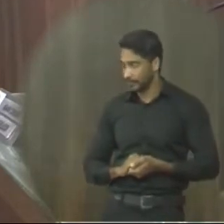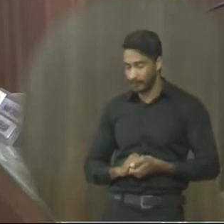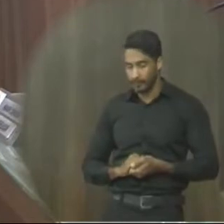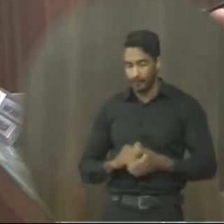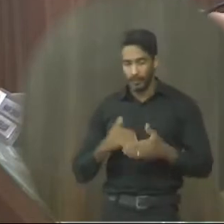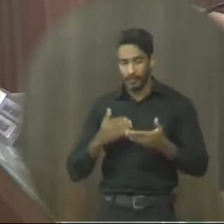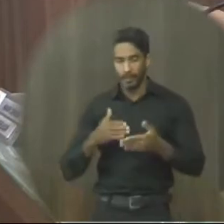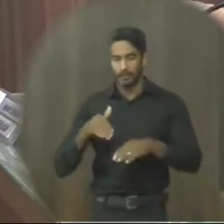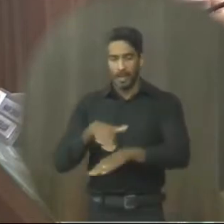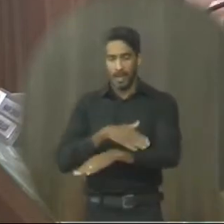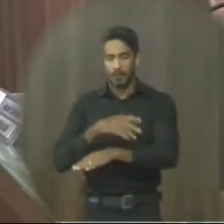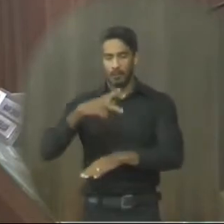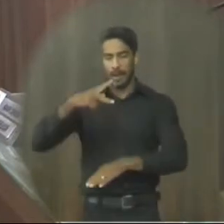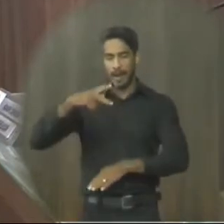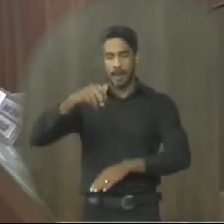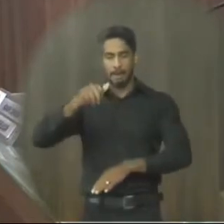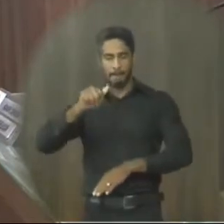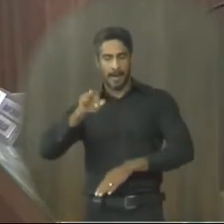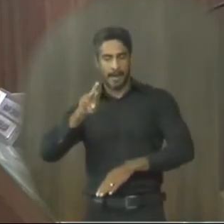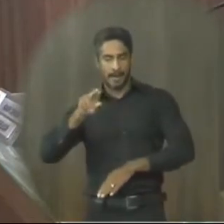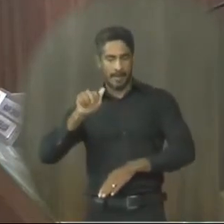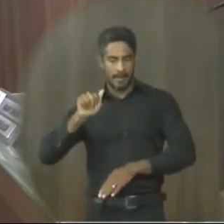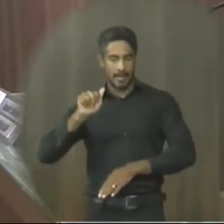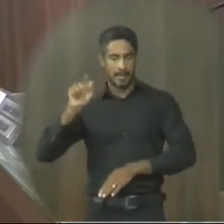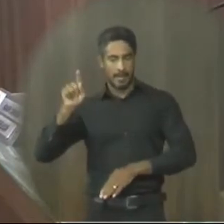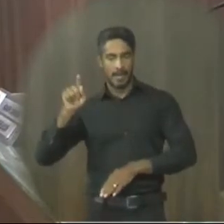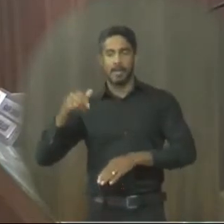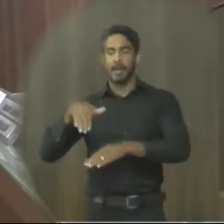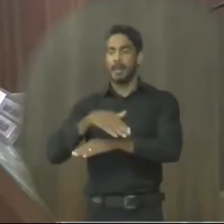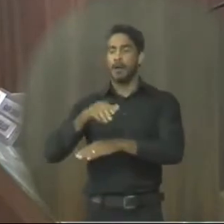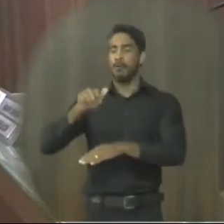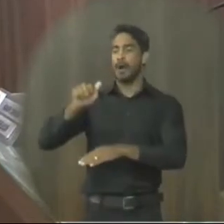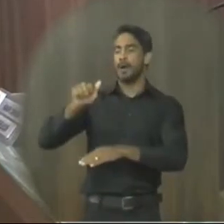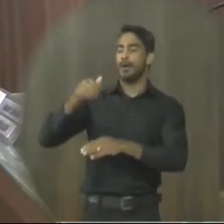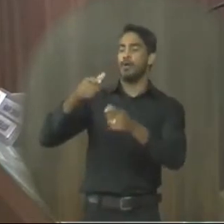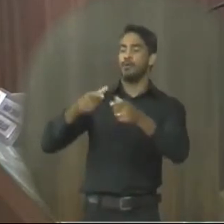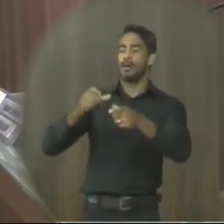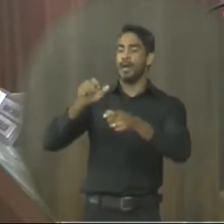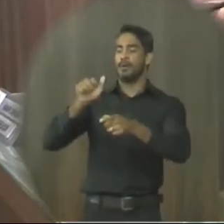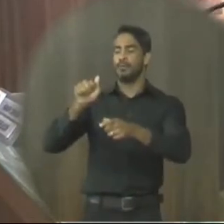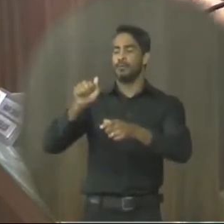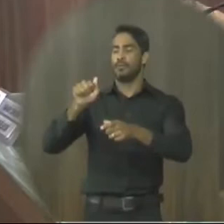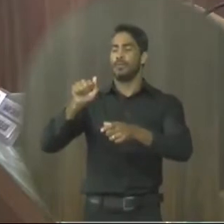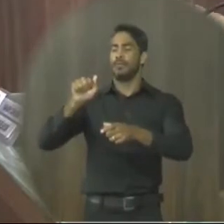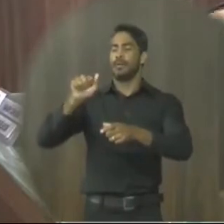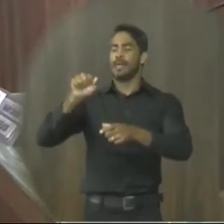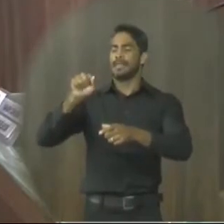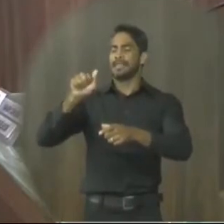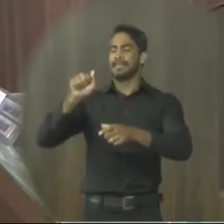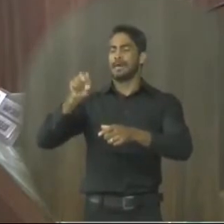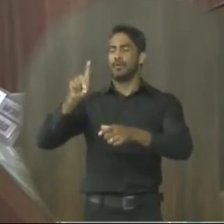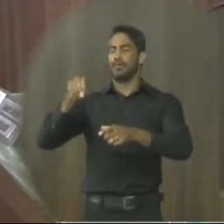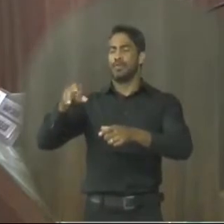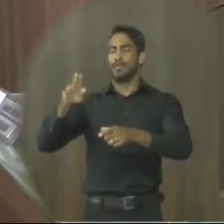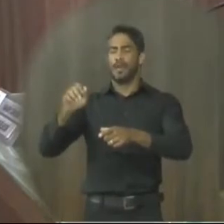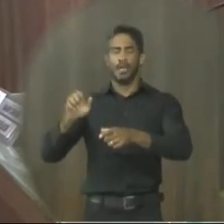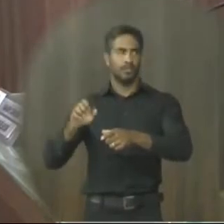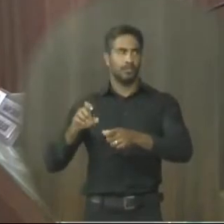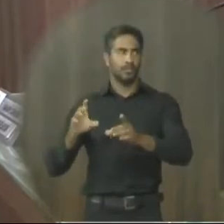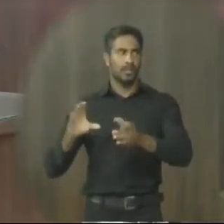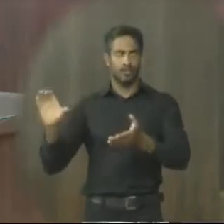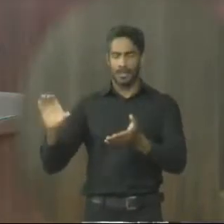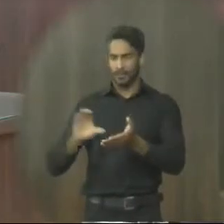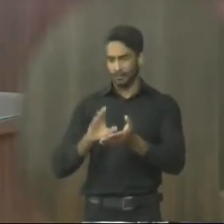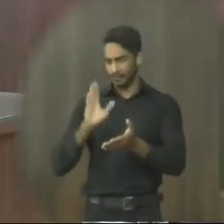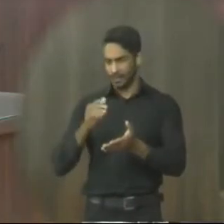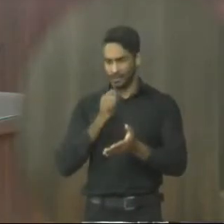Ailson, sobre a rua Pará, no bairro Saudade, o asfalto não está de boa qualidade. A prefeitura já pagou aquela obra, já recebeu, não? Como que está